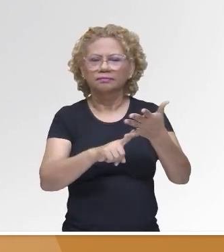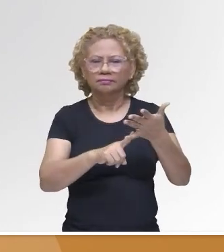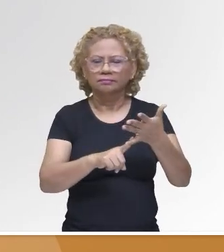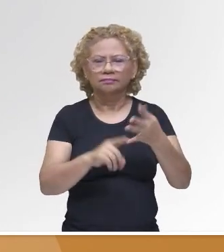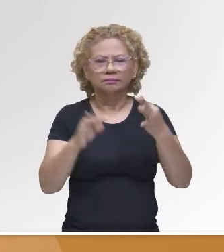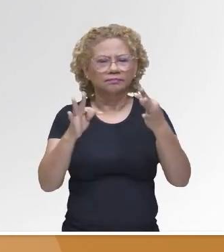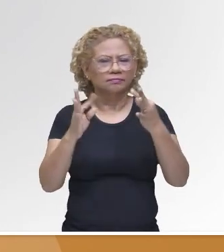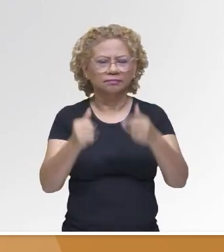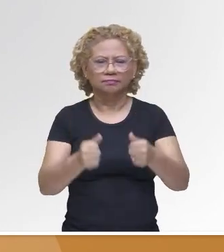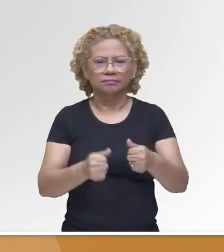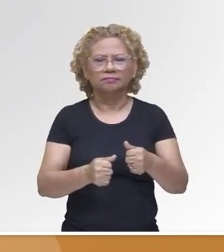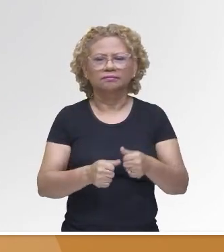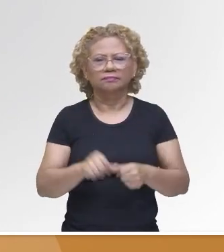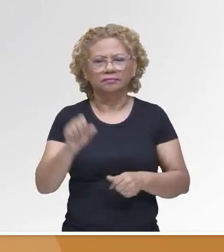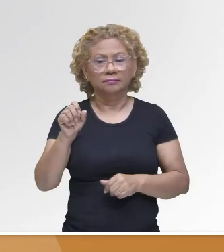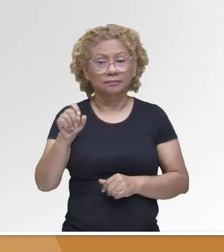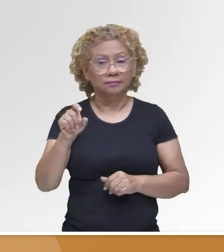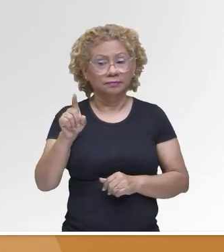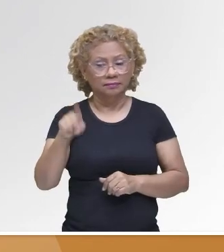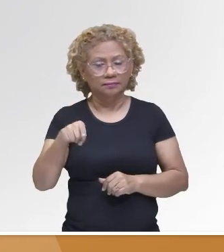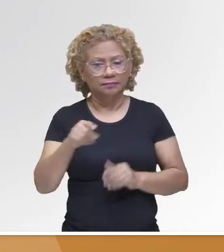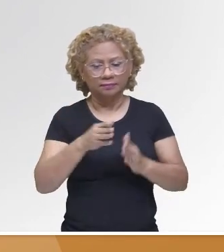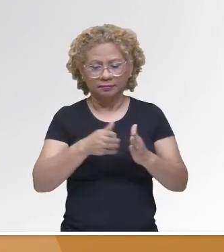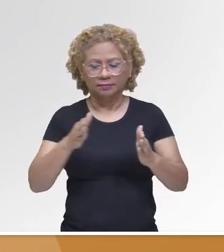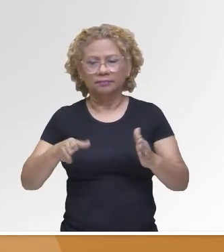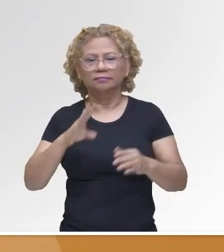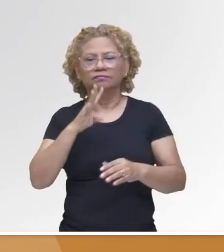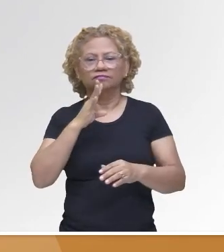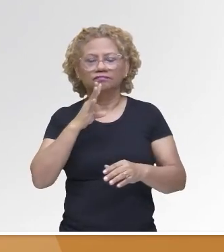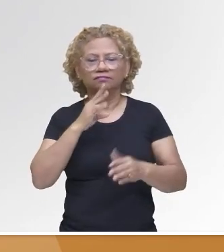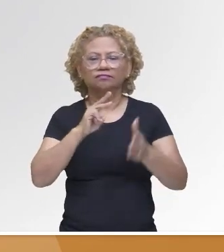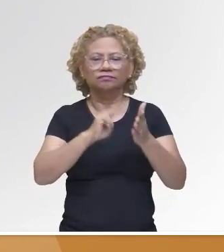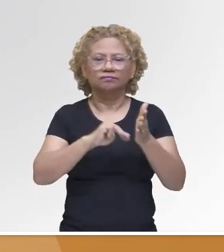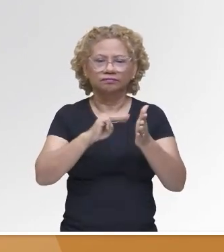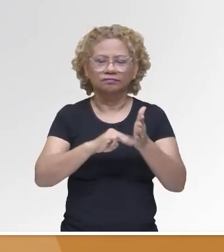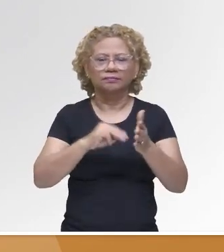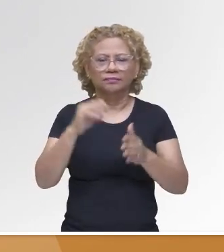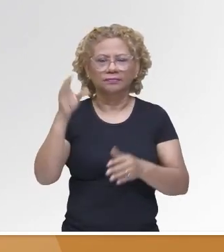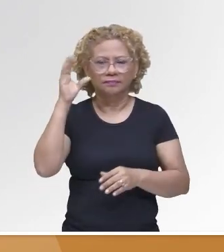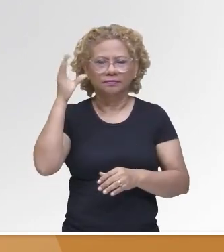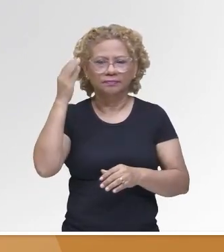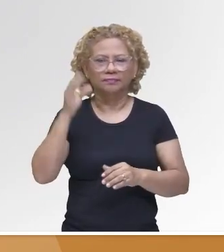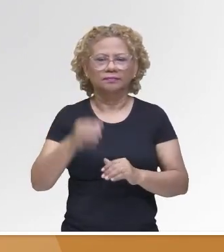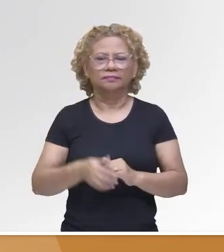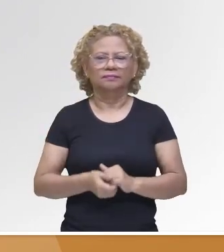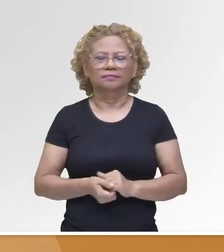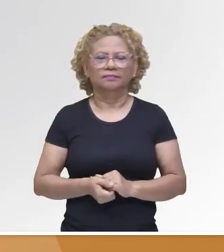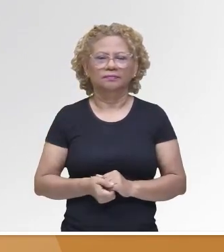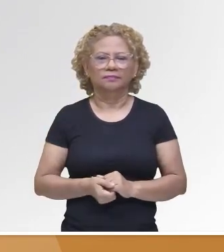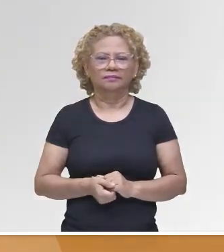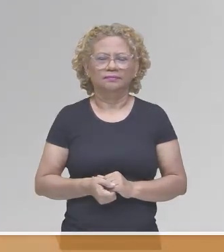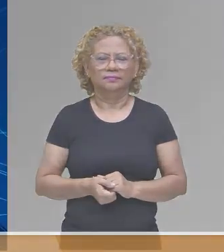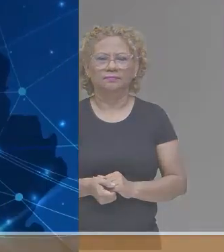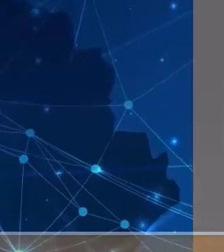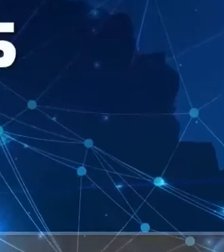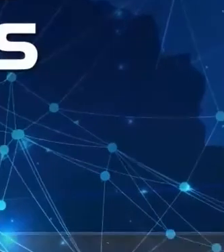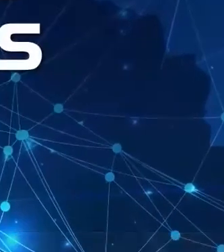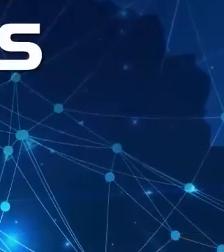teoria. Né? São as etapas do conhecimento e do método científico.